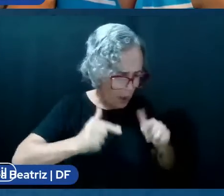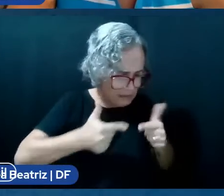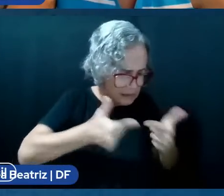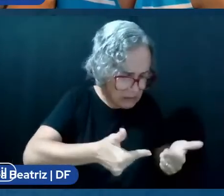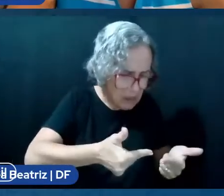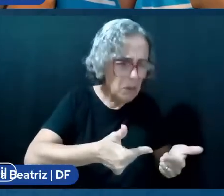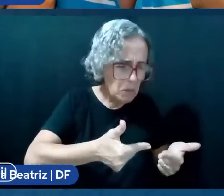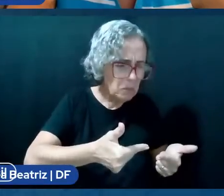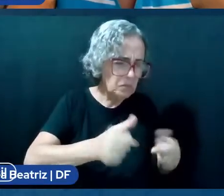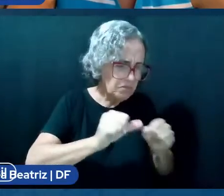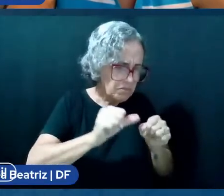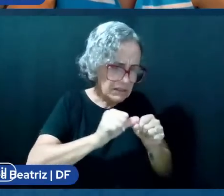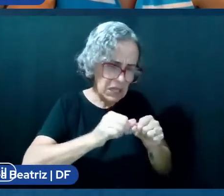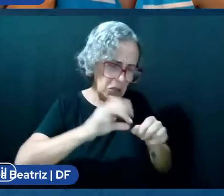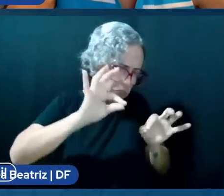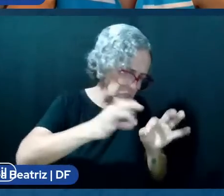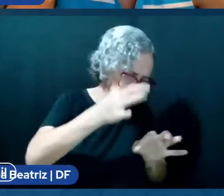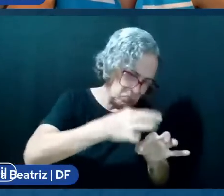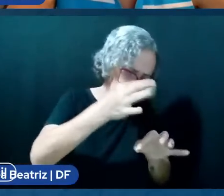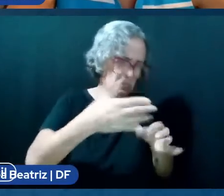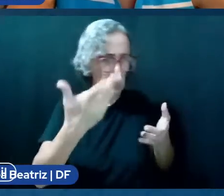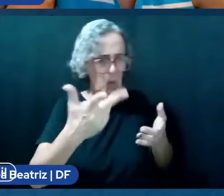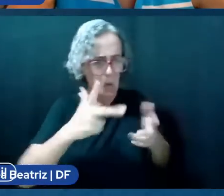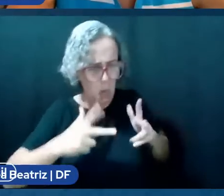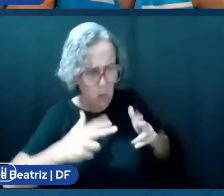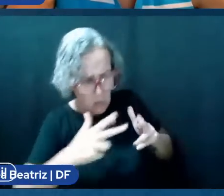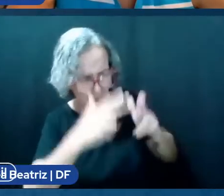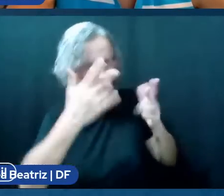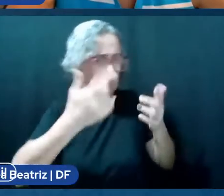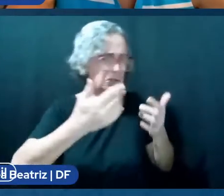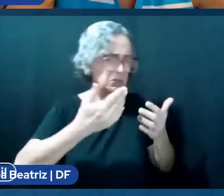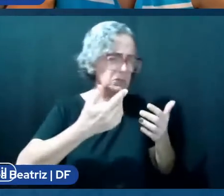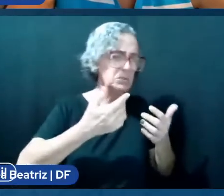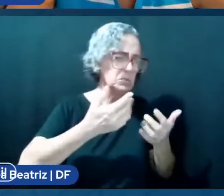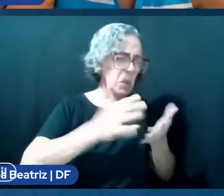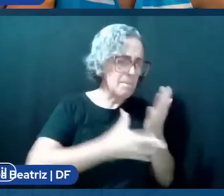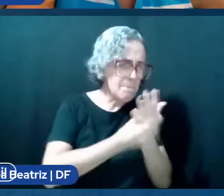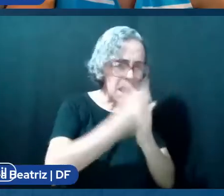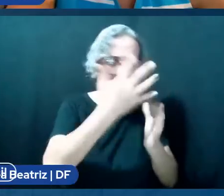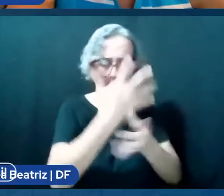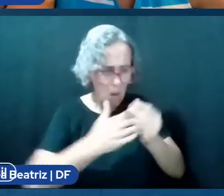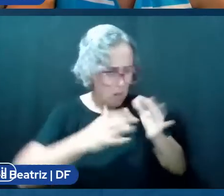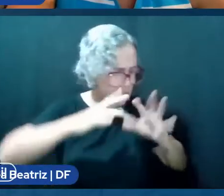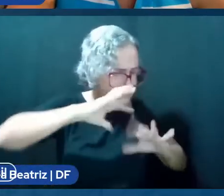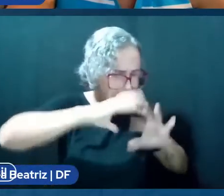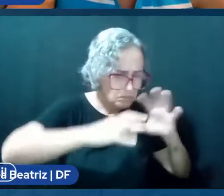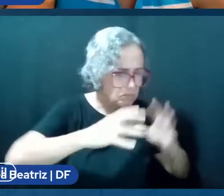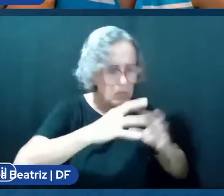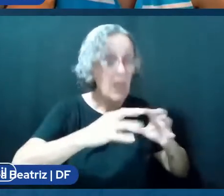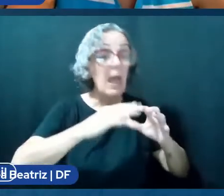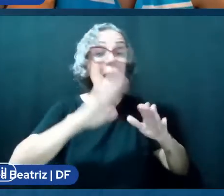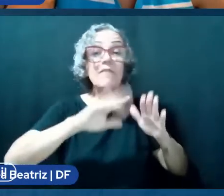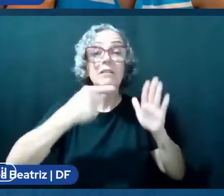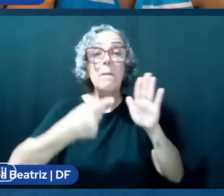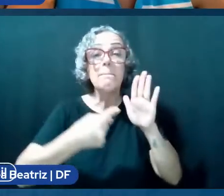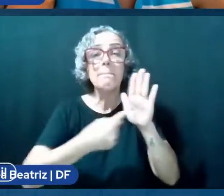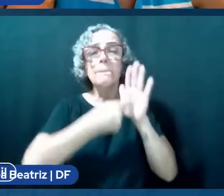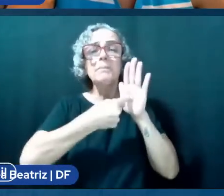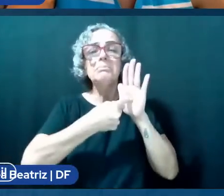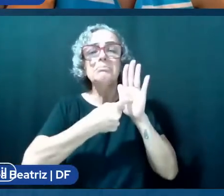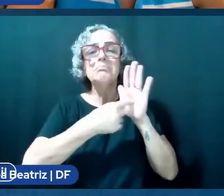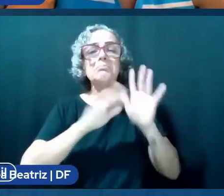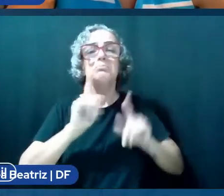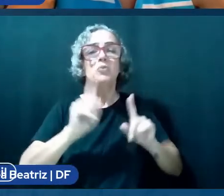trabalho manual, estamos ali tão concentrados que furamos o dedo, fazemos um cortezinho pequeno e nem percebemos,